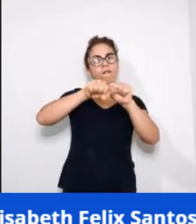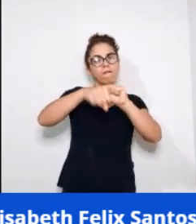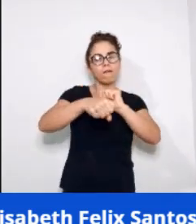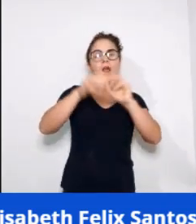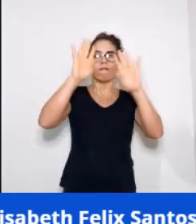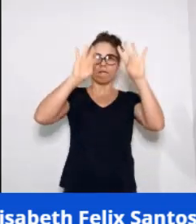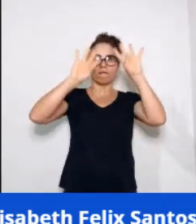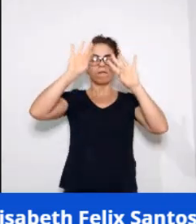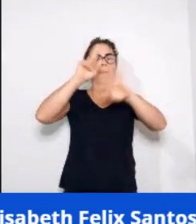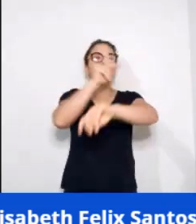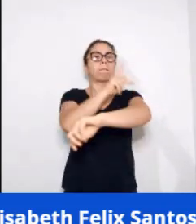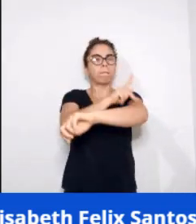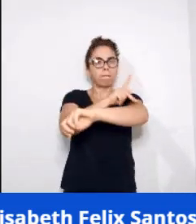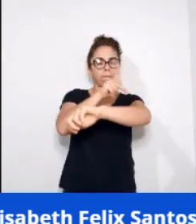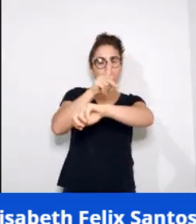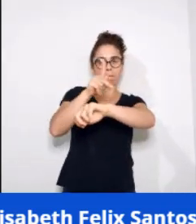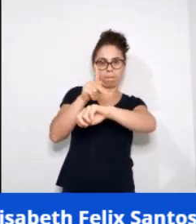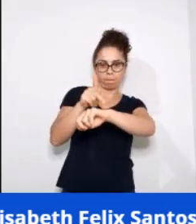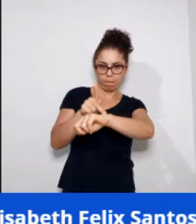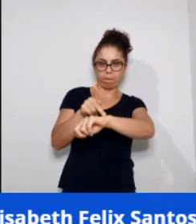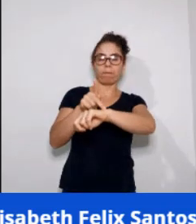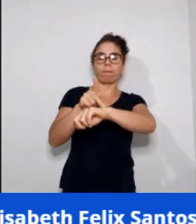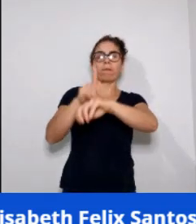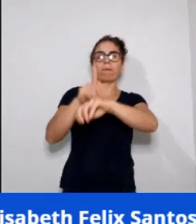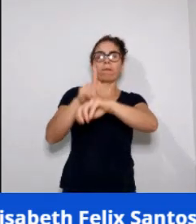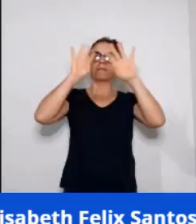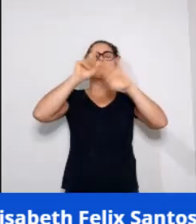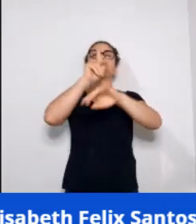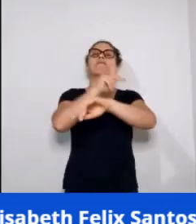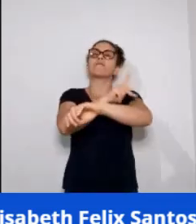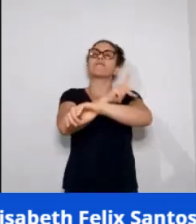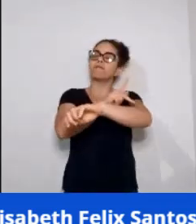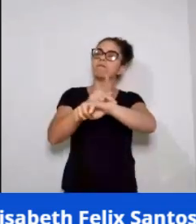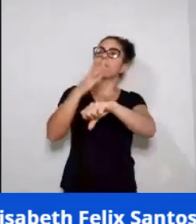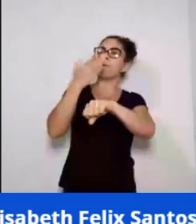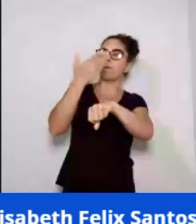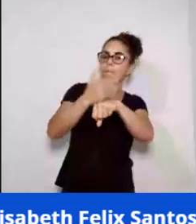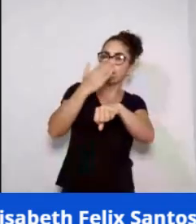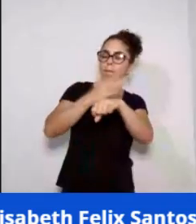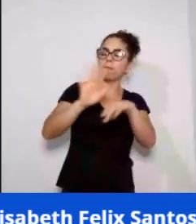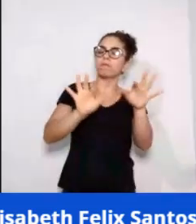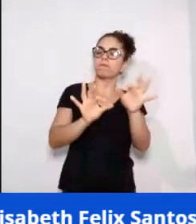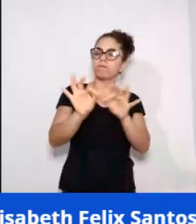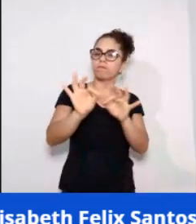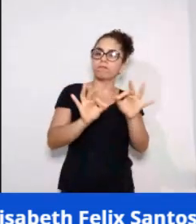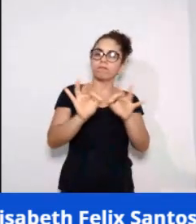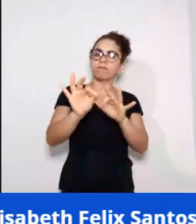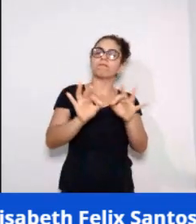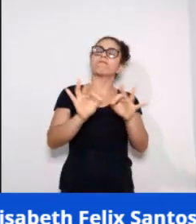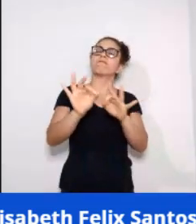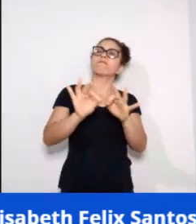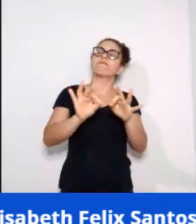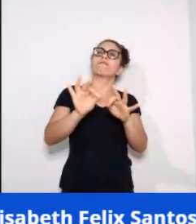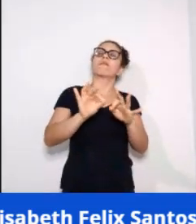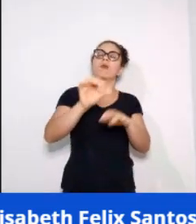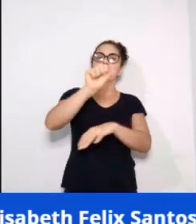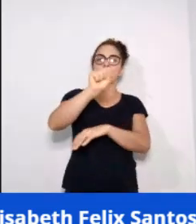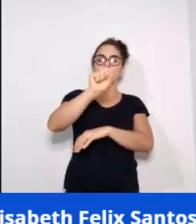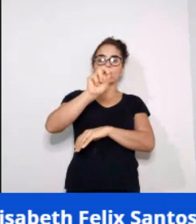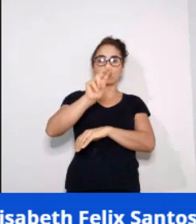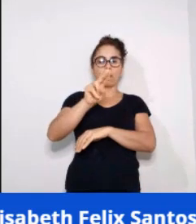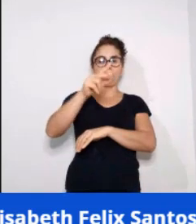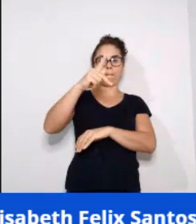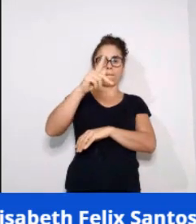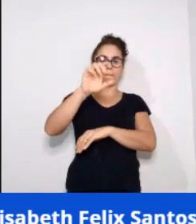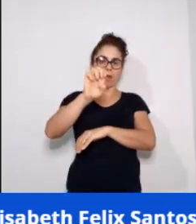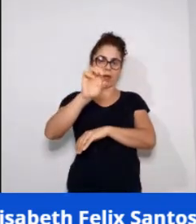pedagógicas diárias entre teorias e práticas organizadas pela SUPED, é que a Superintendência